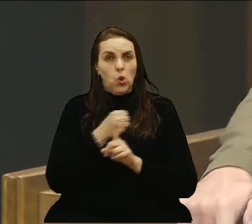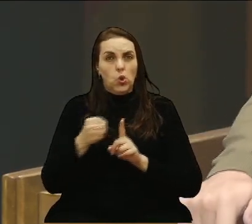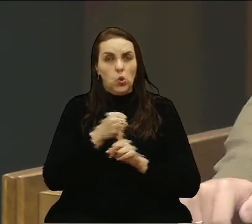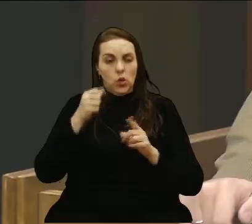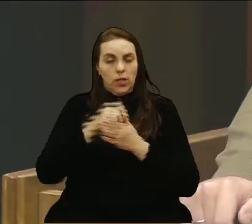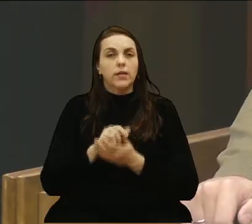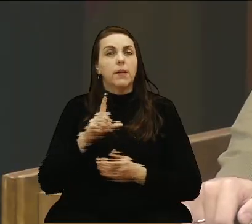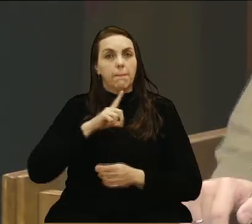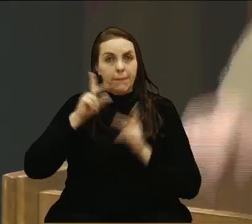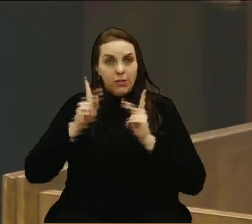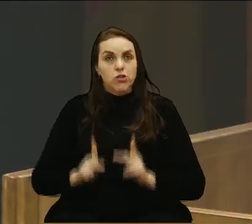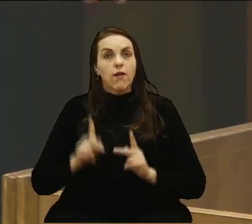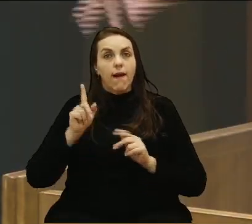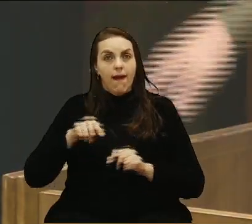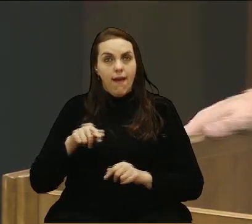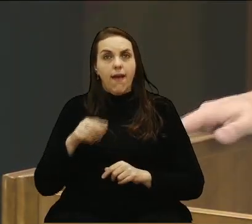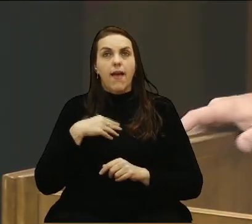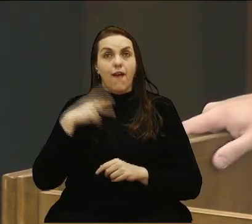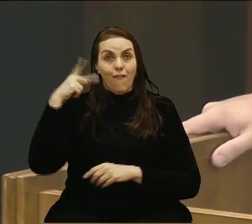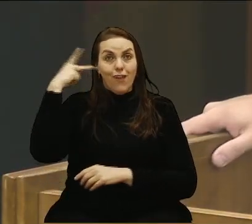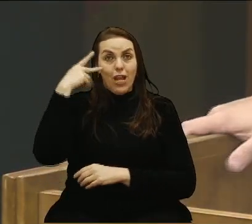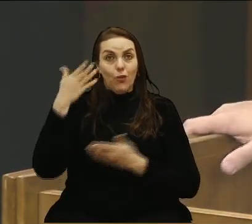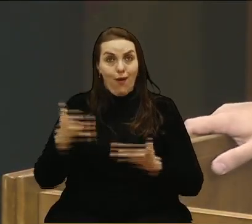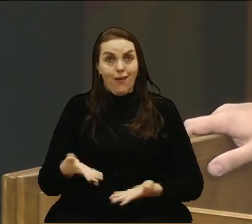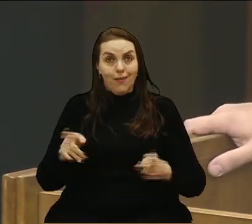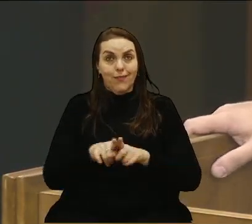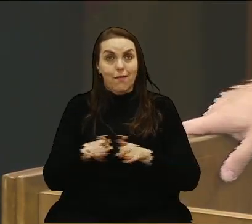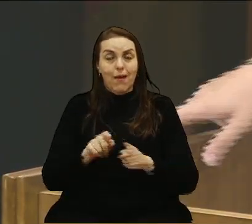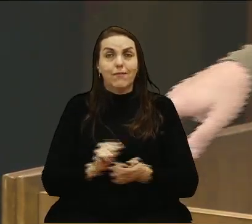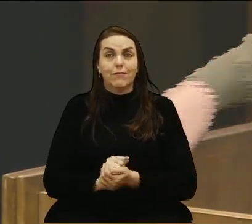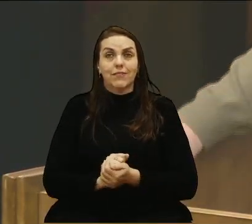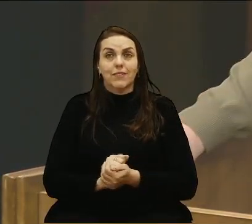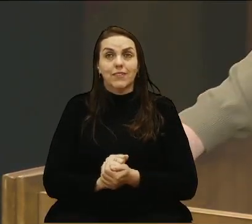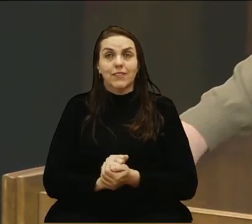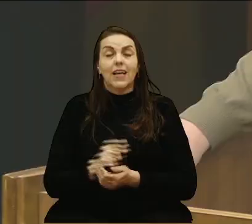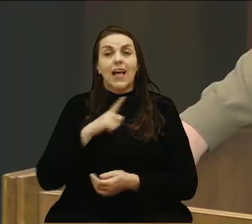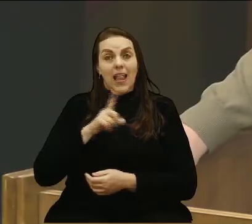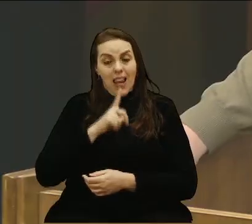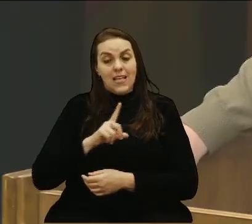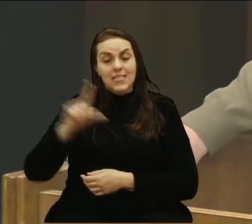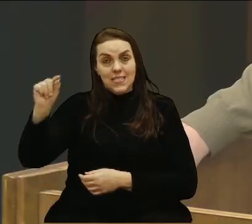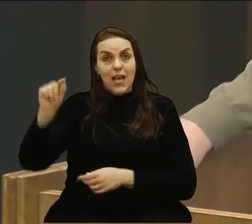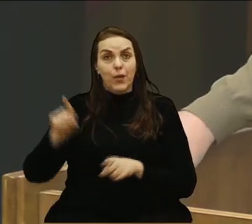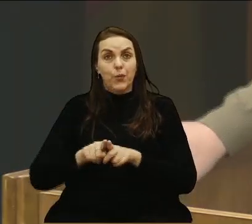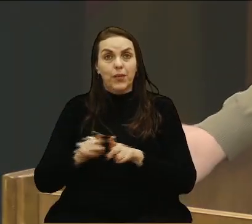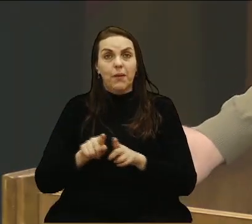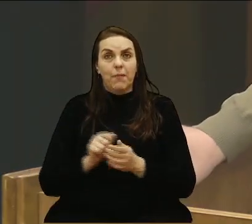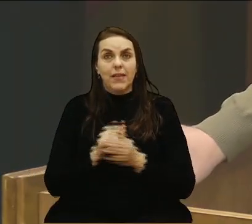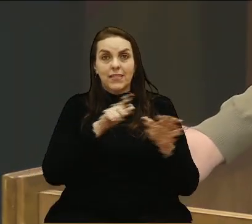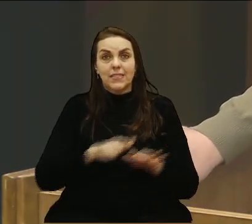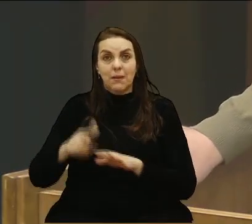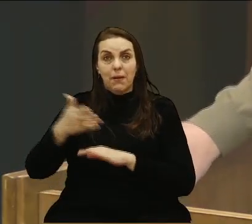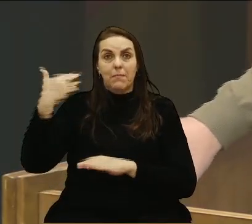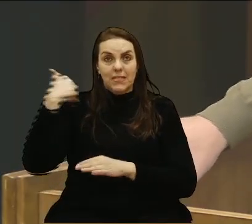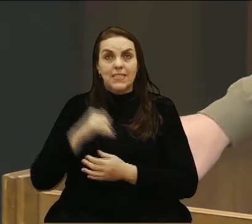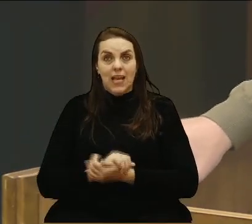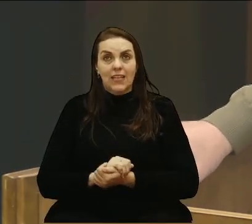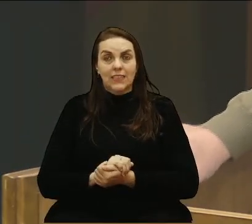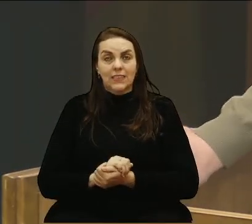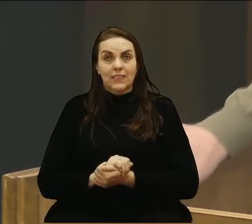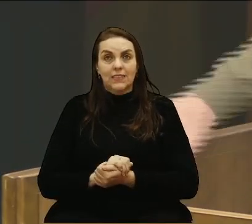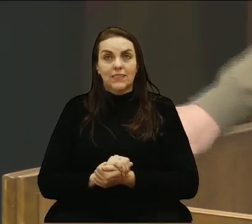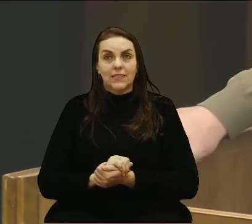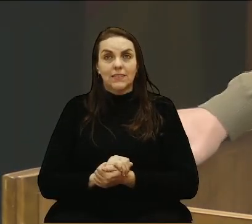que é vereador nessa casa, que levou aos seus porões um vereador que saiu dessa casa na semana passada, que é o vereador Ed Eloy